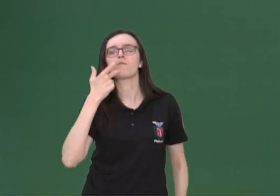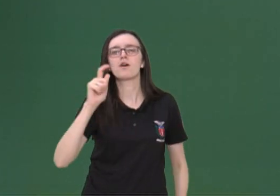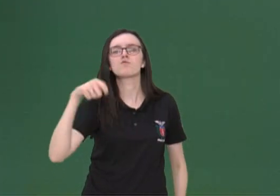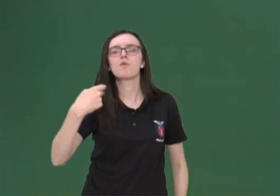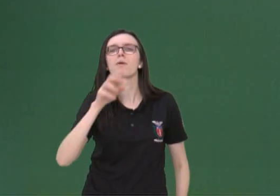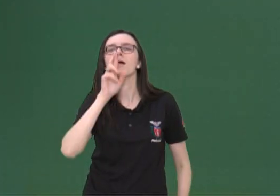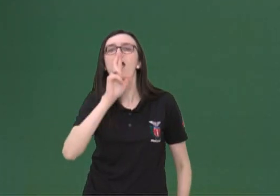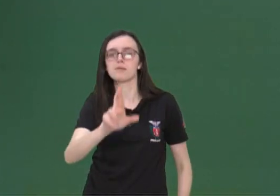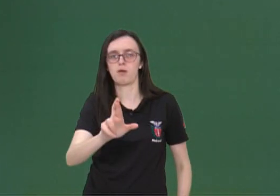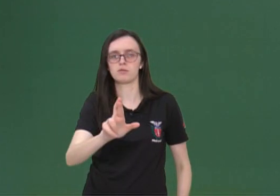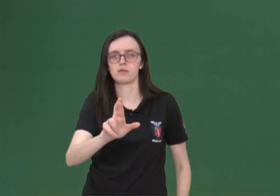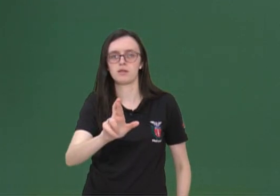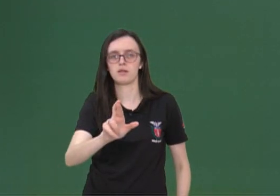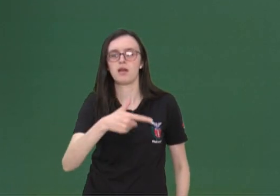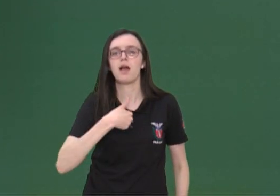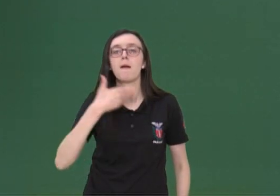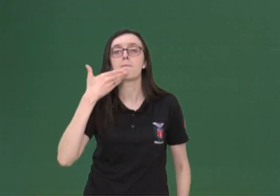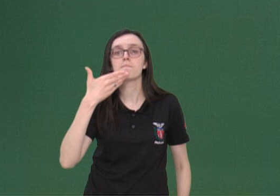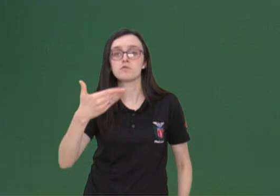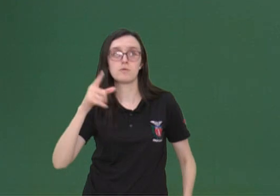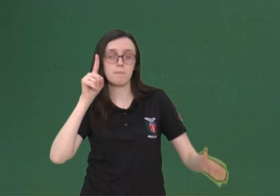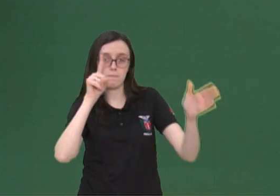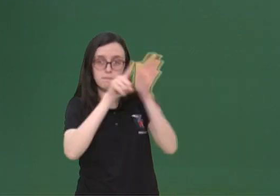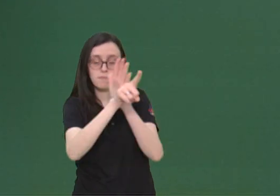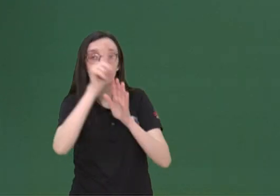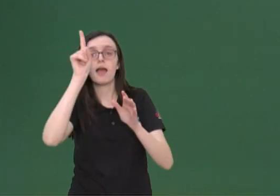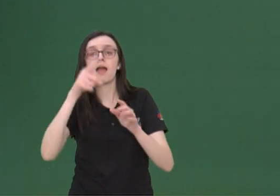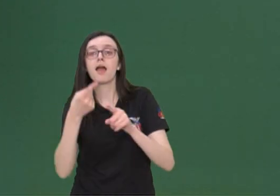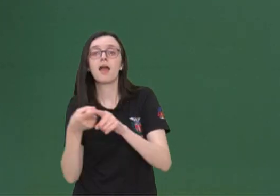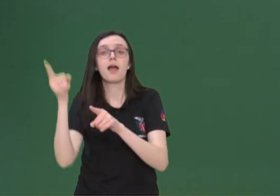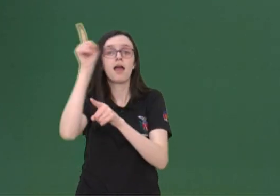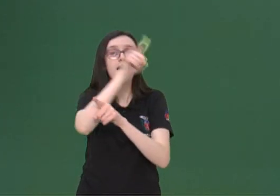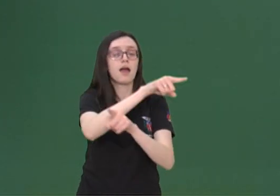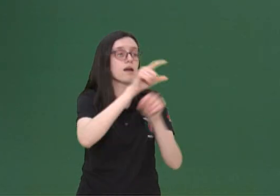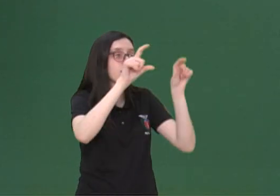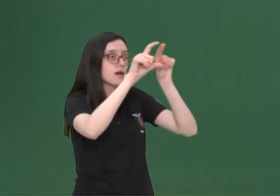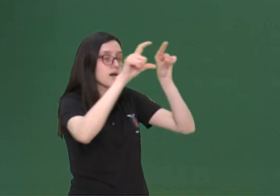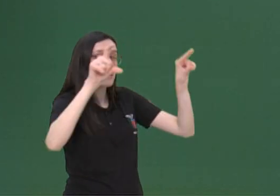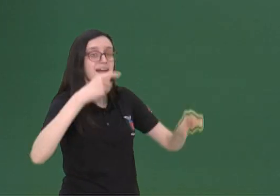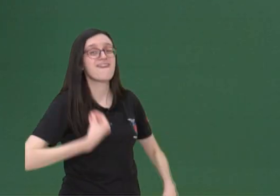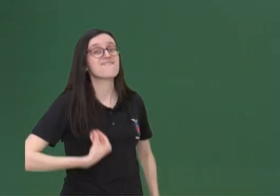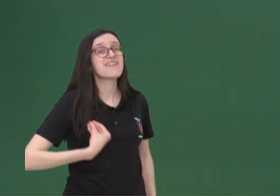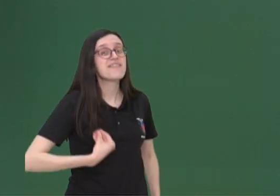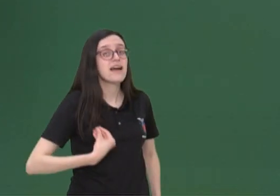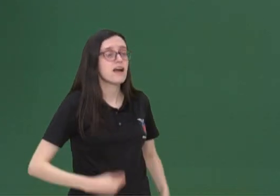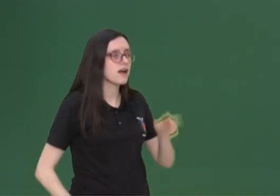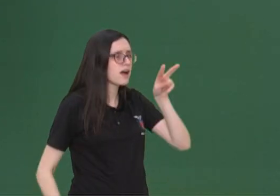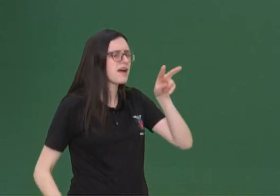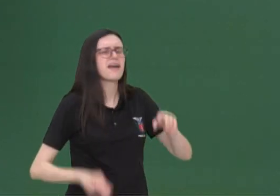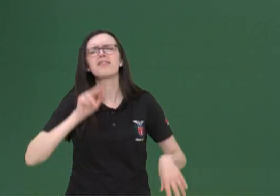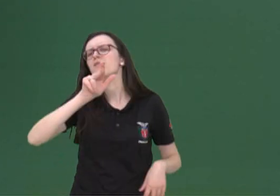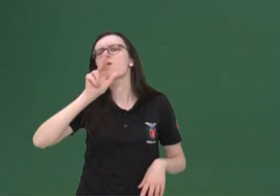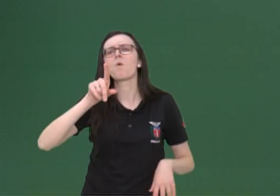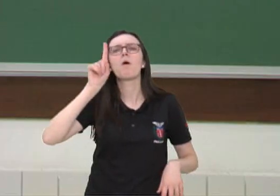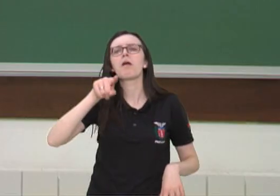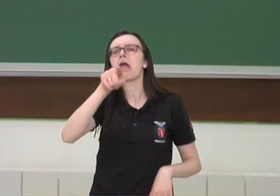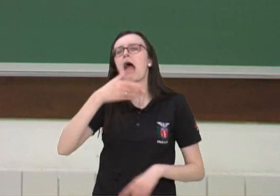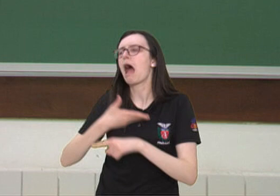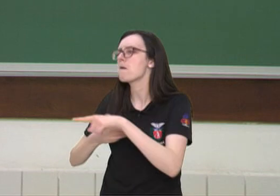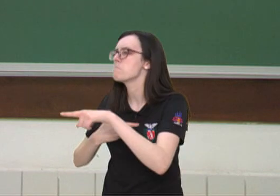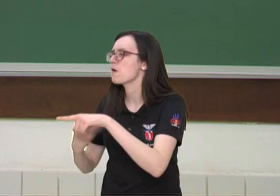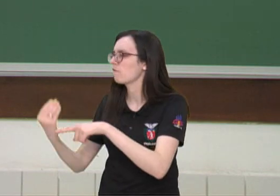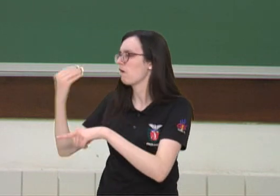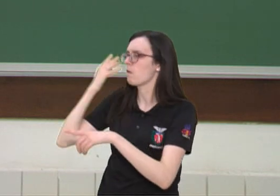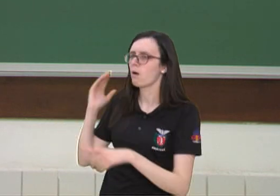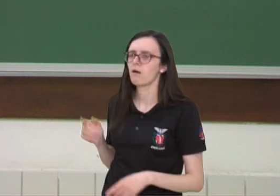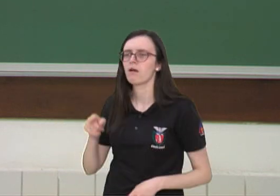resposta, eu pedi aqui na pergunta com base no que está escrito e não com base no que o seu amigo